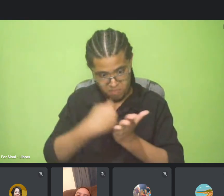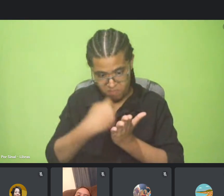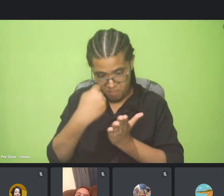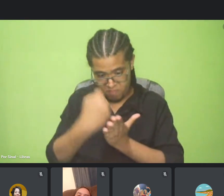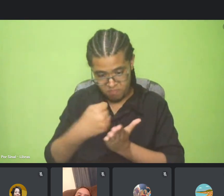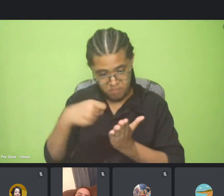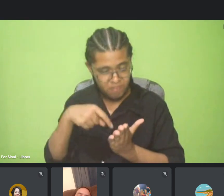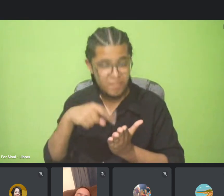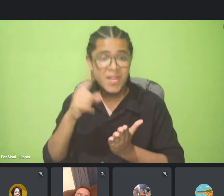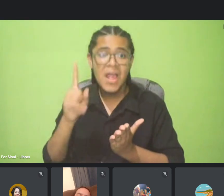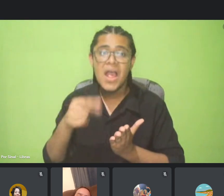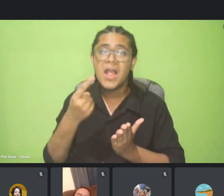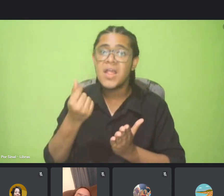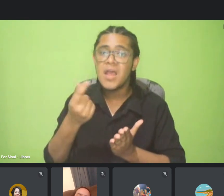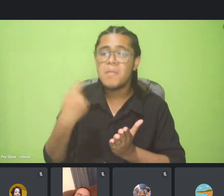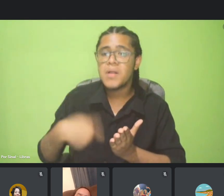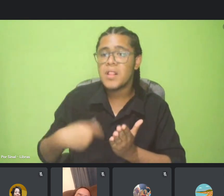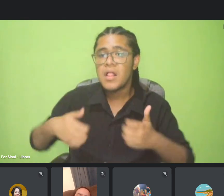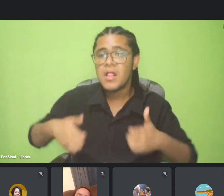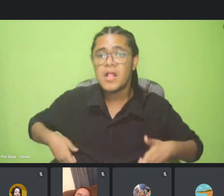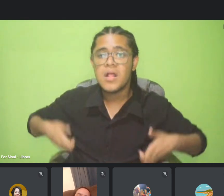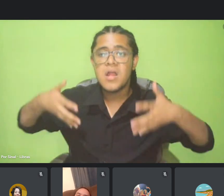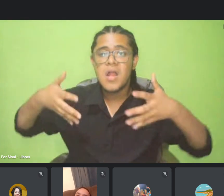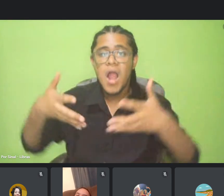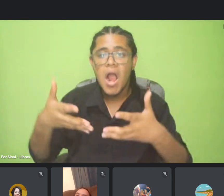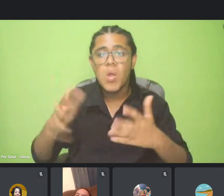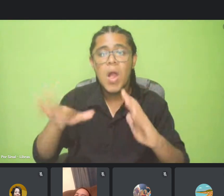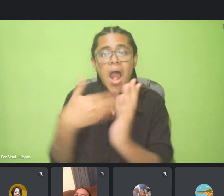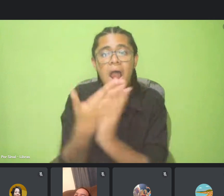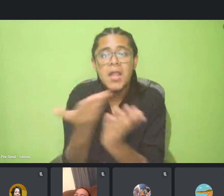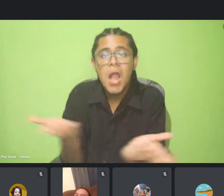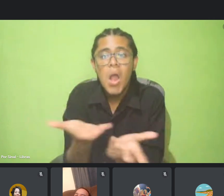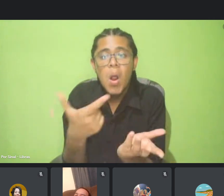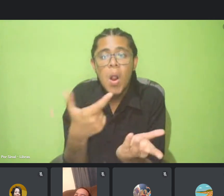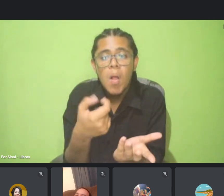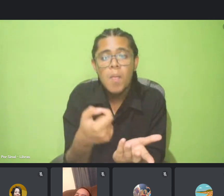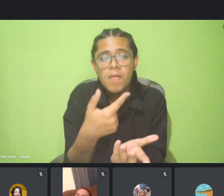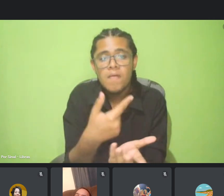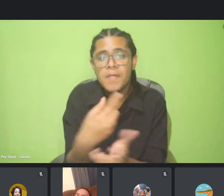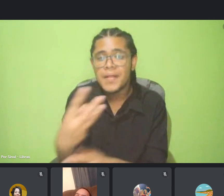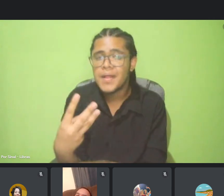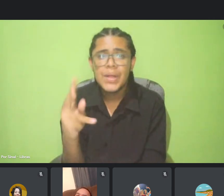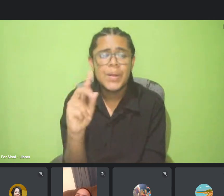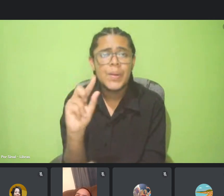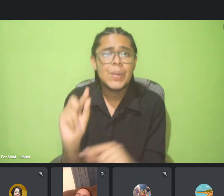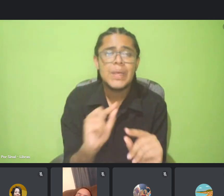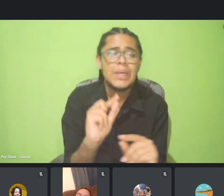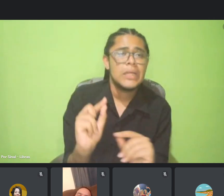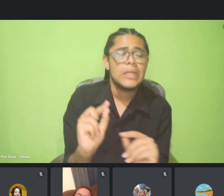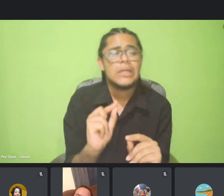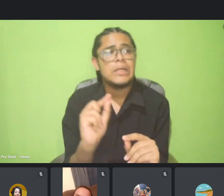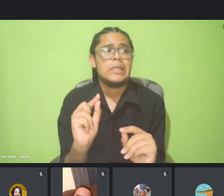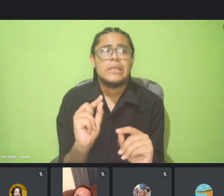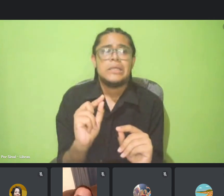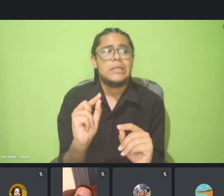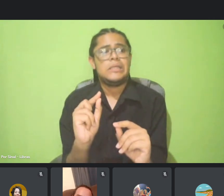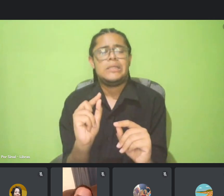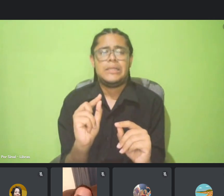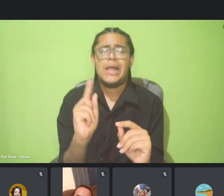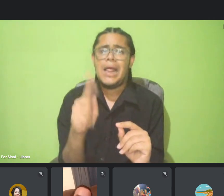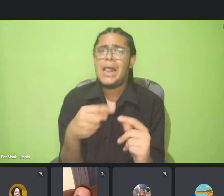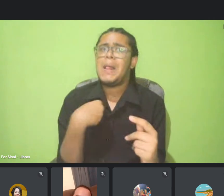que ser gasto esse ano, ainda, o que está acontecendo com os secretários e vai ser uma loucura de muita coisa,